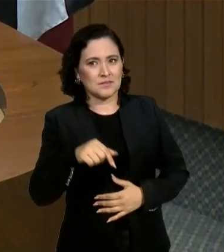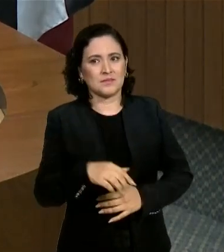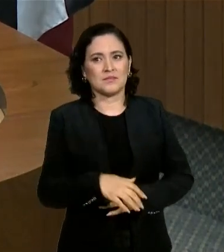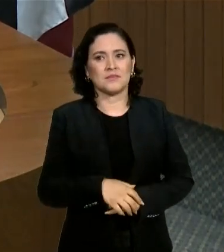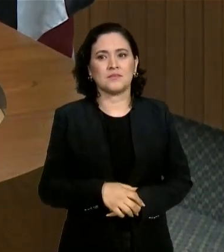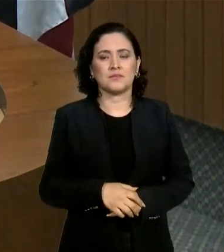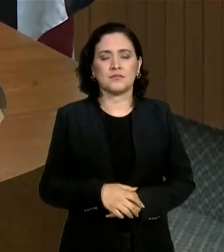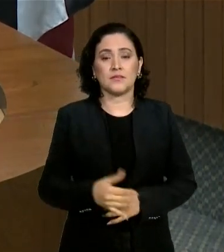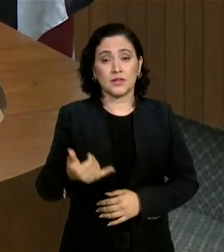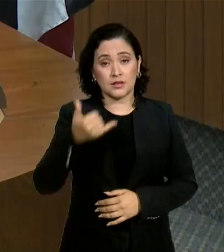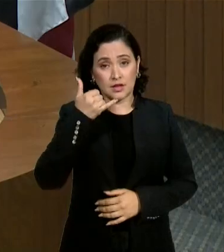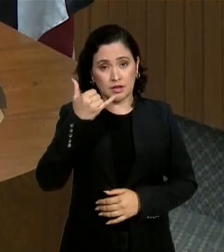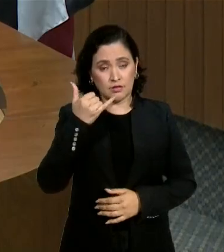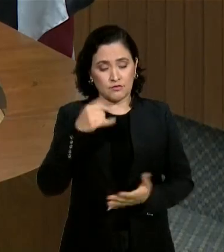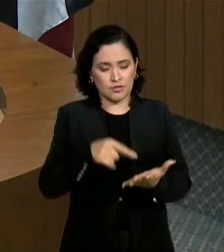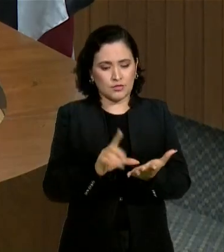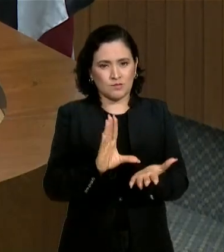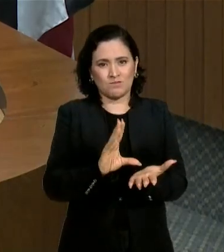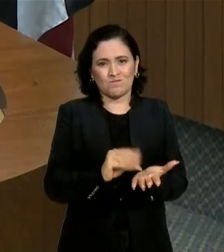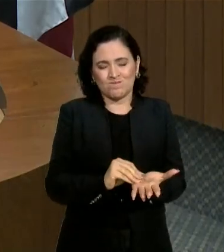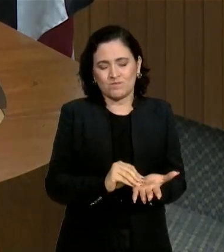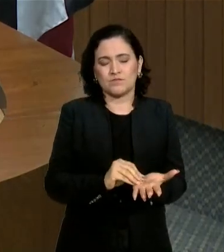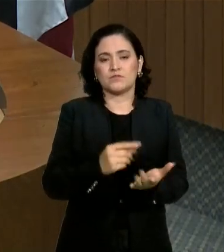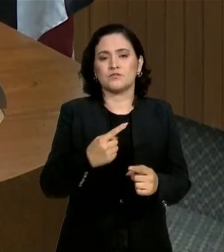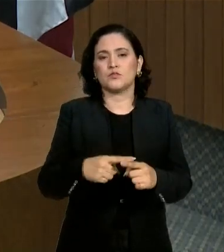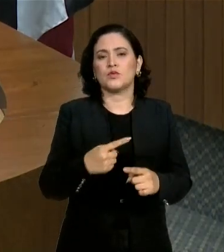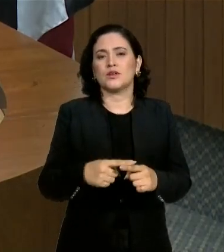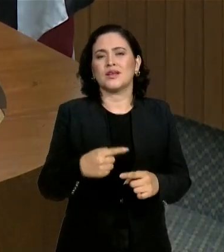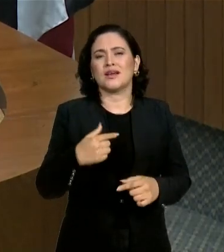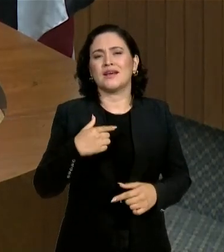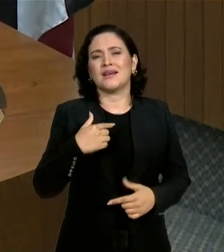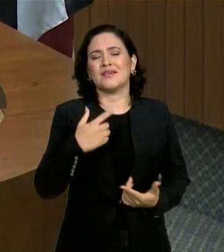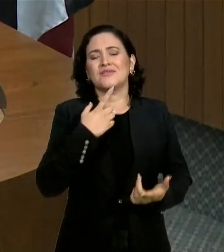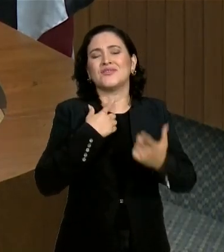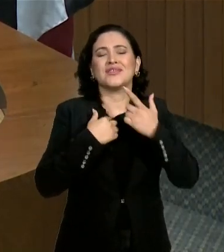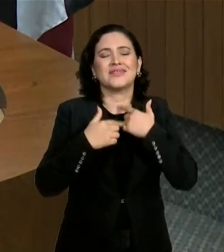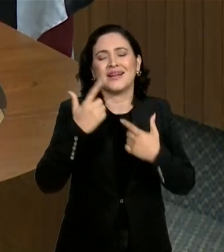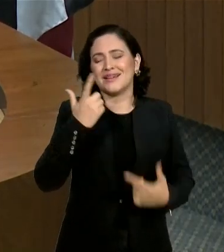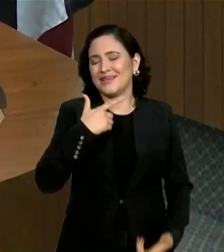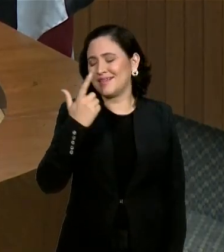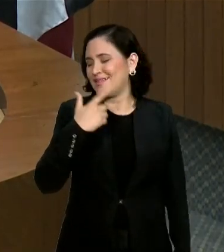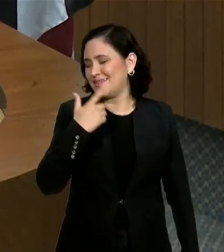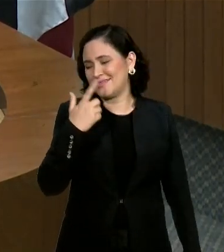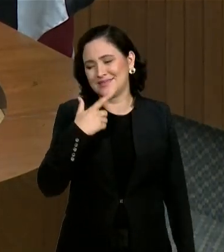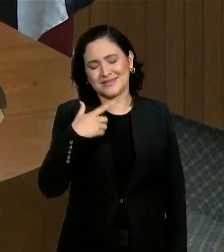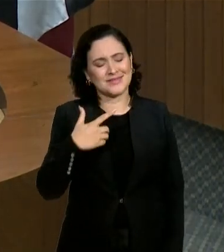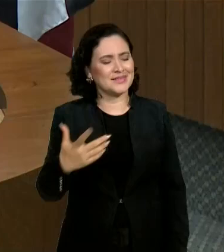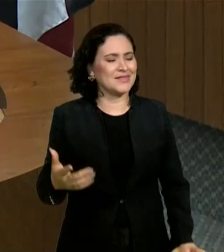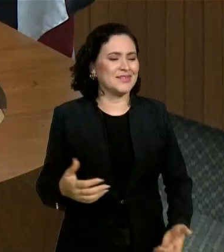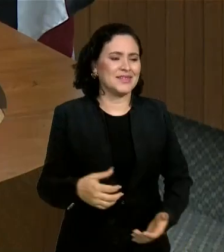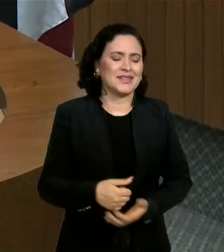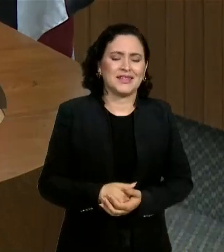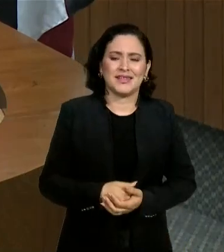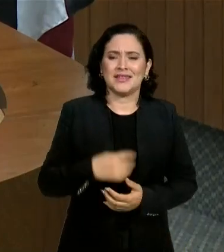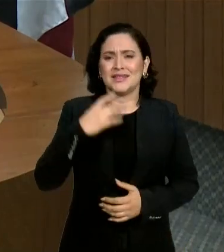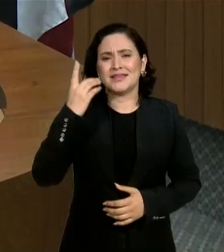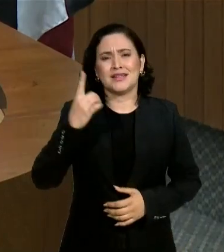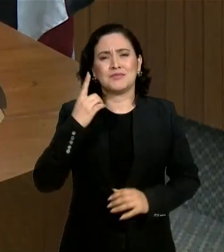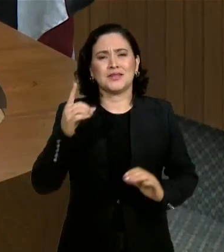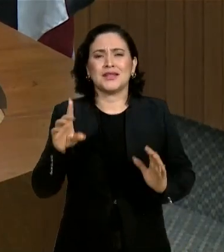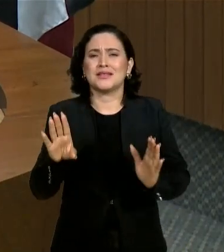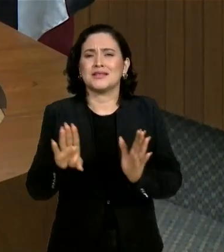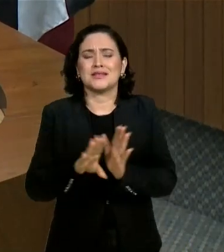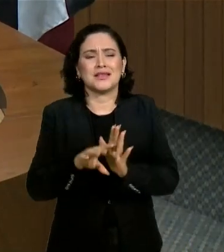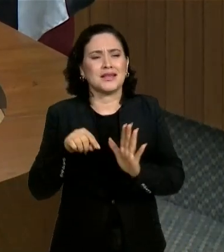telefone, porque dá vontade até de dar risada quando chega aqui deputado com essência de comunista